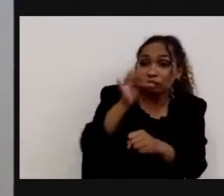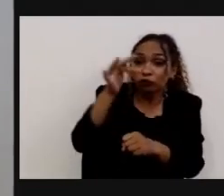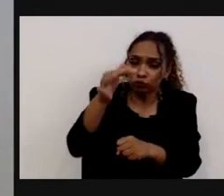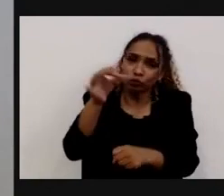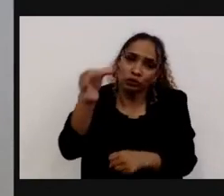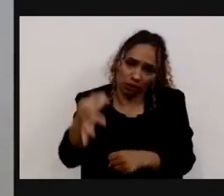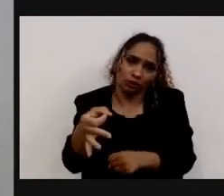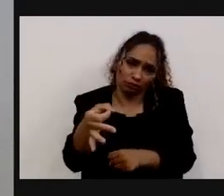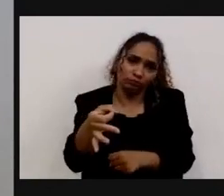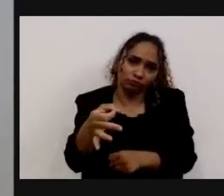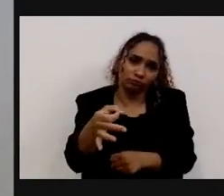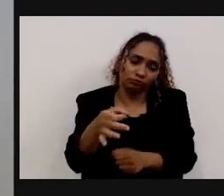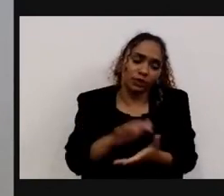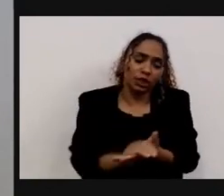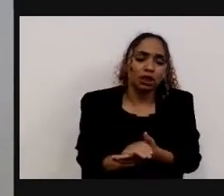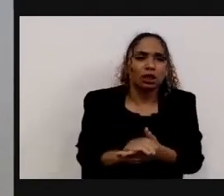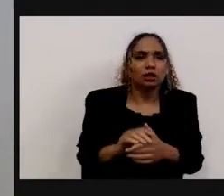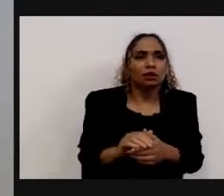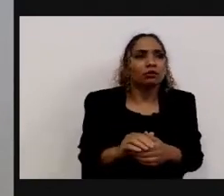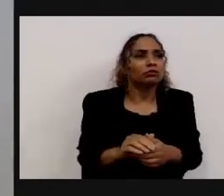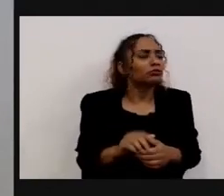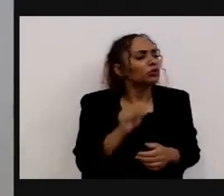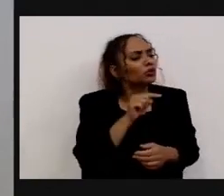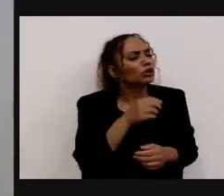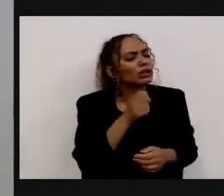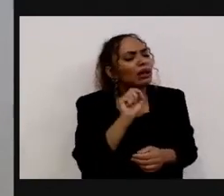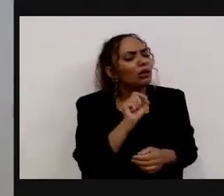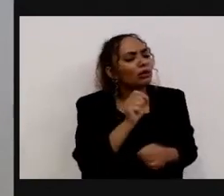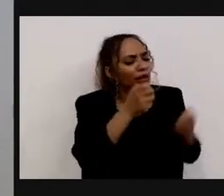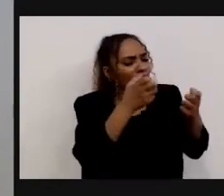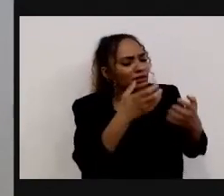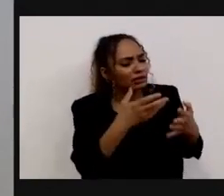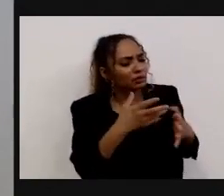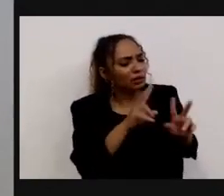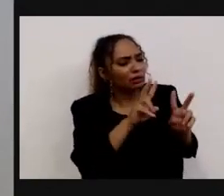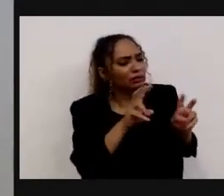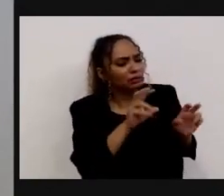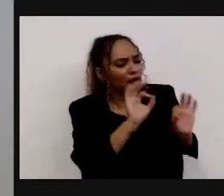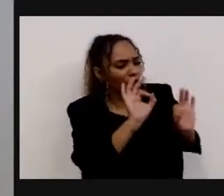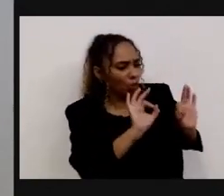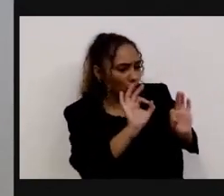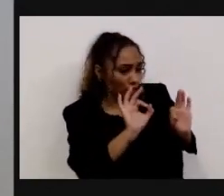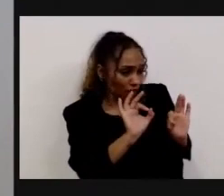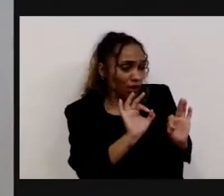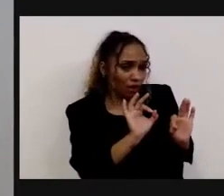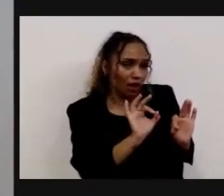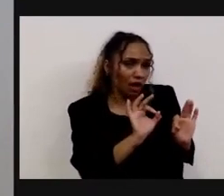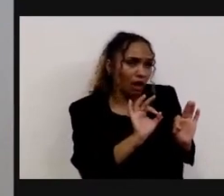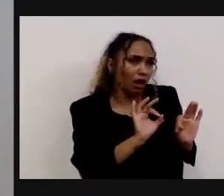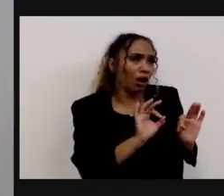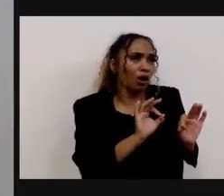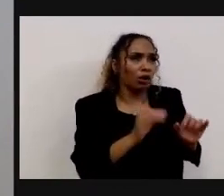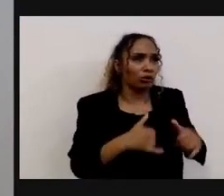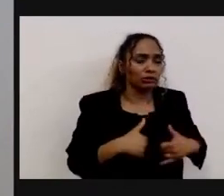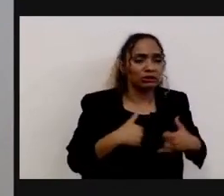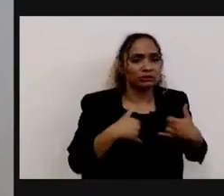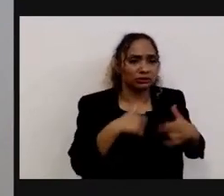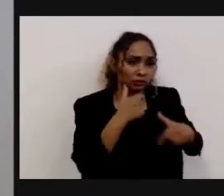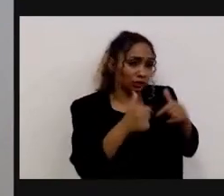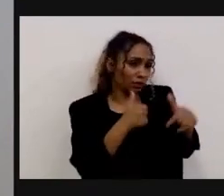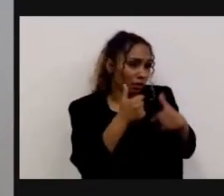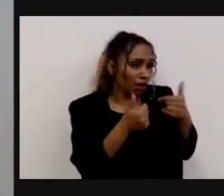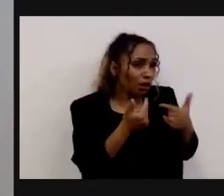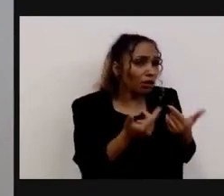tem que pensar mas Luana o que que você gostaria de falar desses temas todos aí lindos organizacional satisfação no trabalho